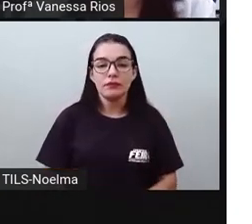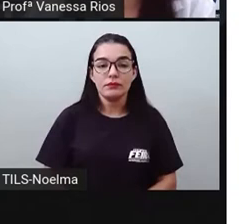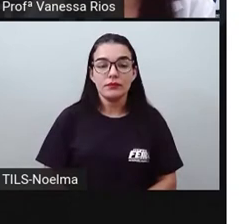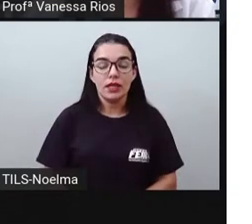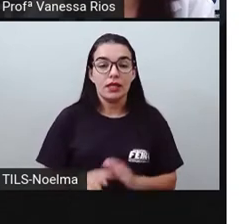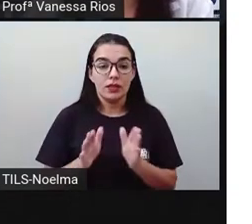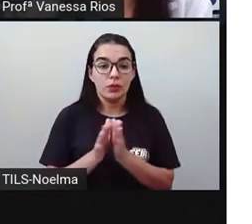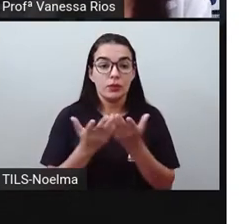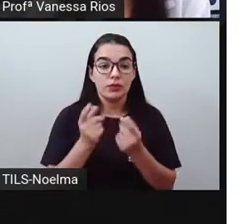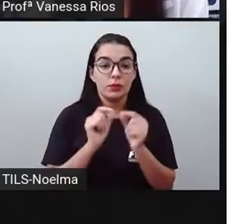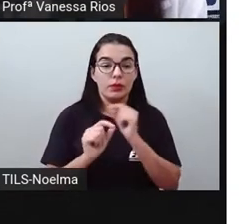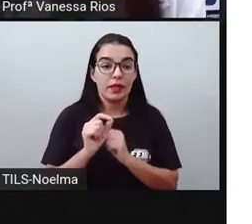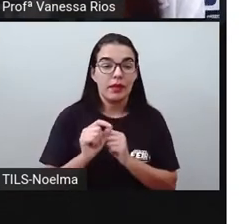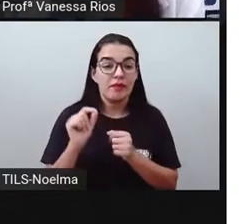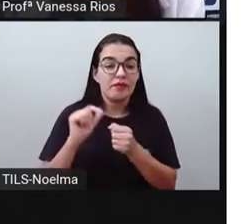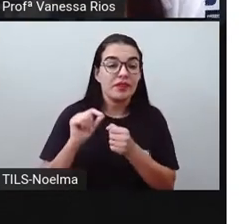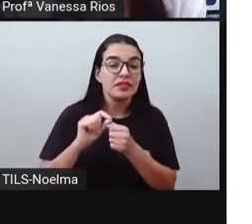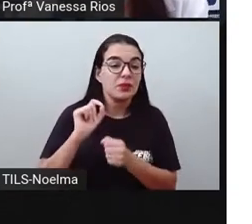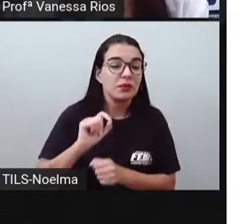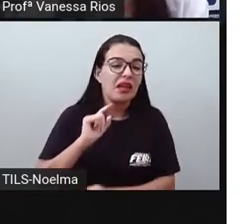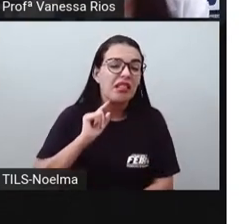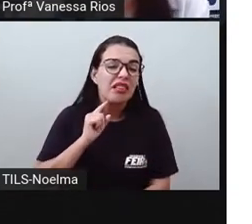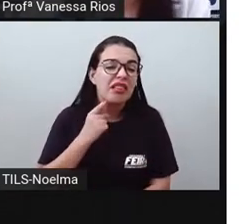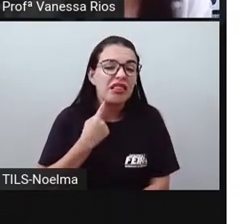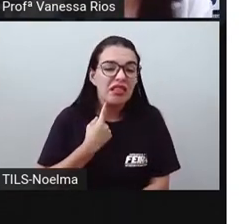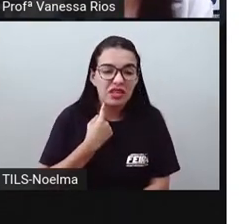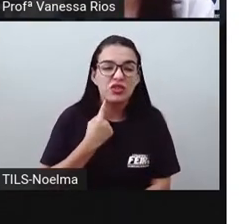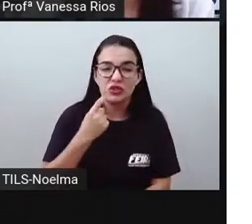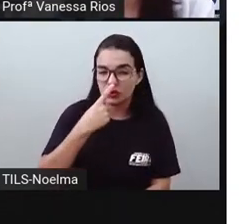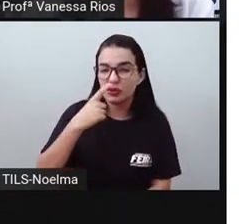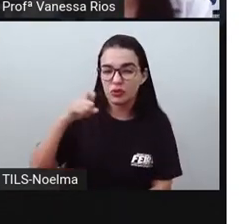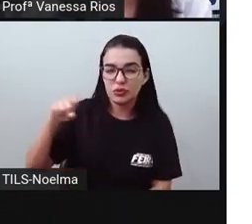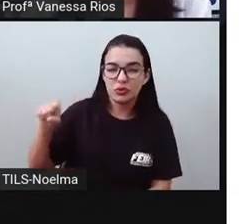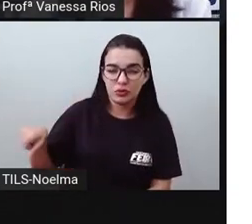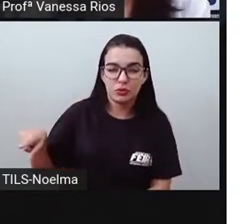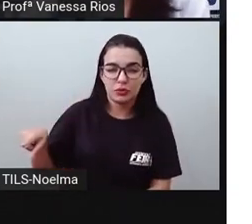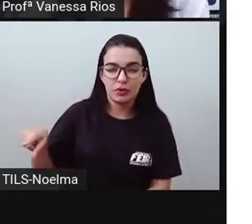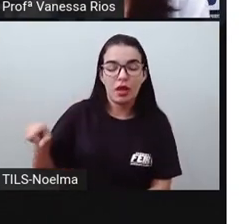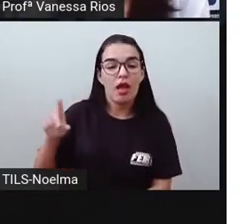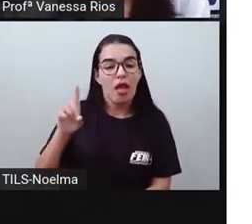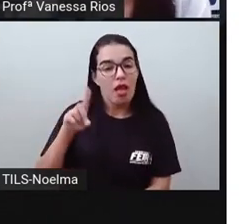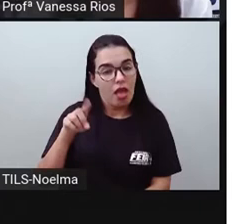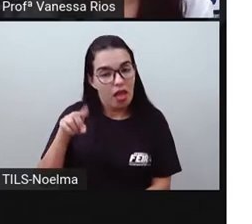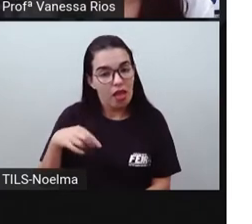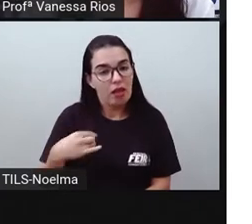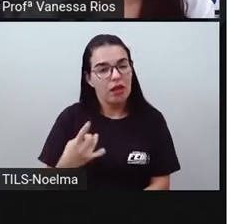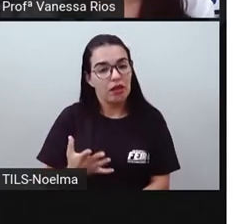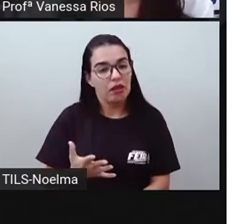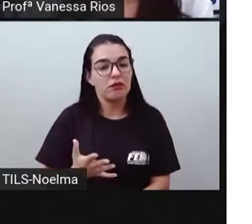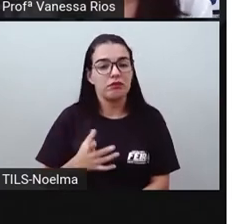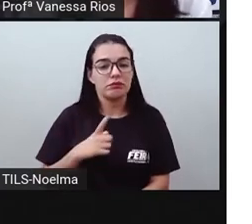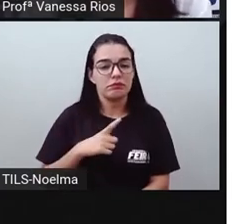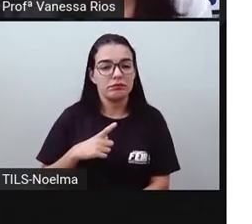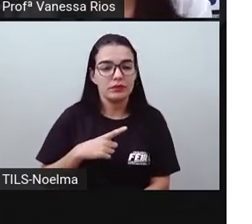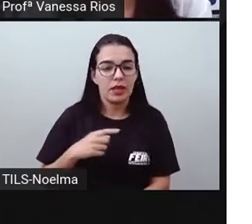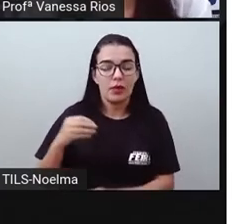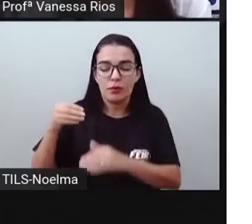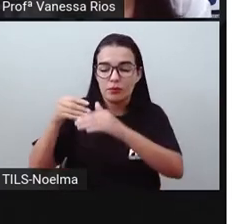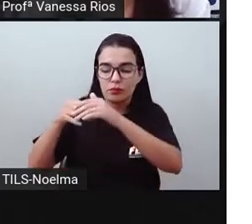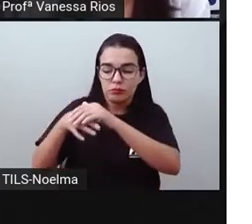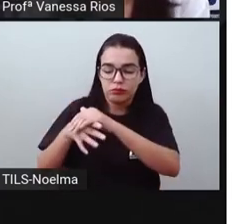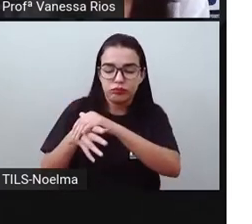a gente já pensa logo aí em produção de lixo, não é? Em produção, de resíduos que vão parar